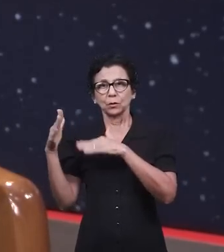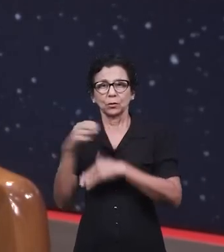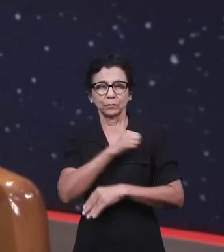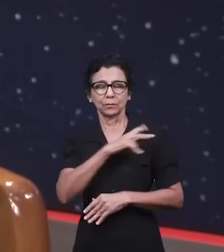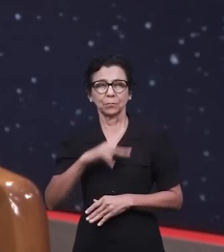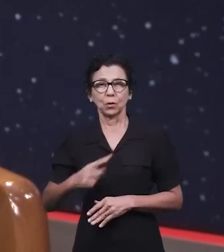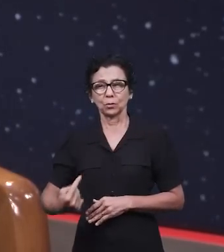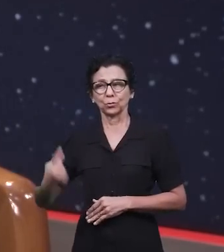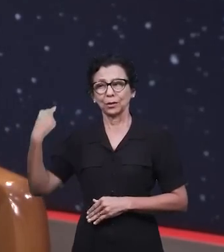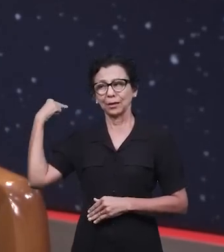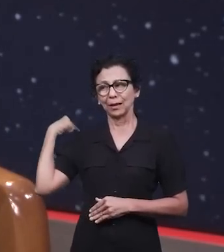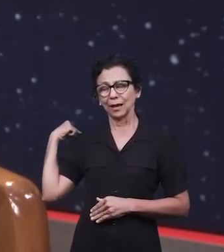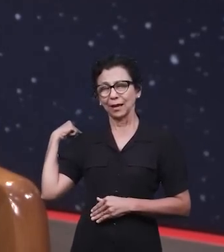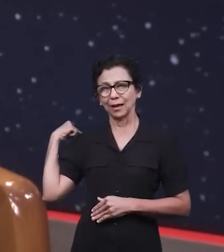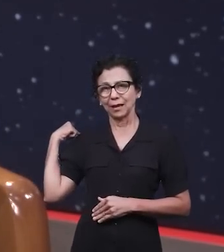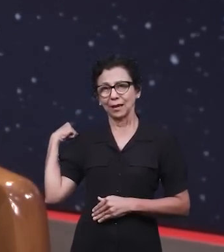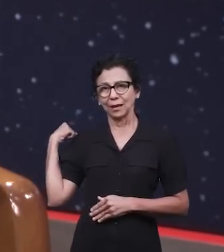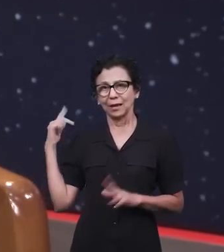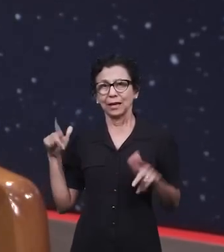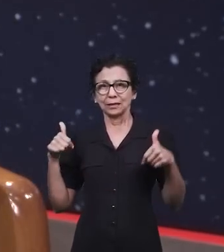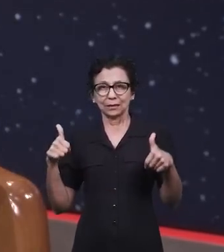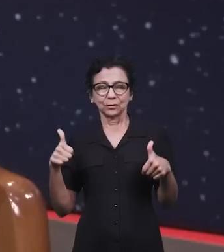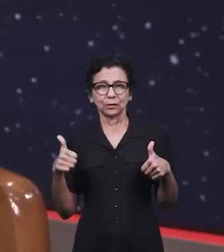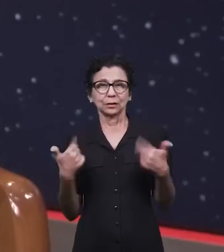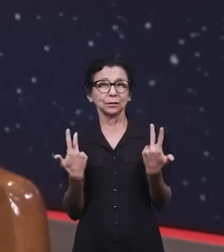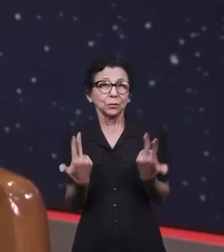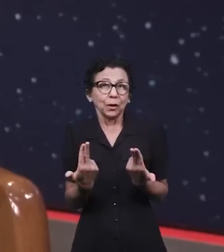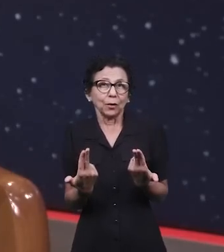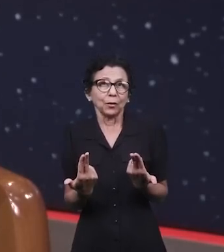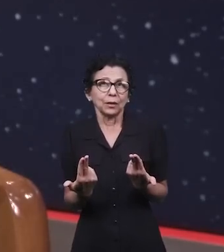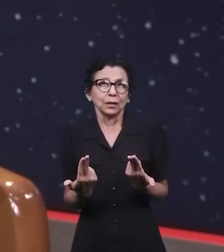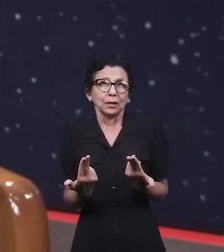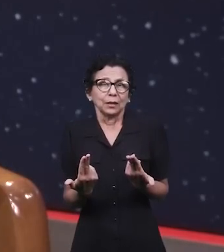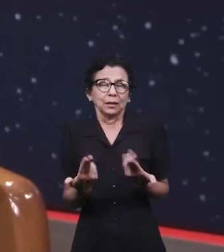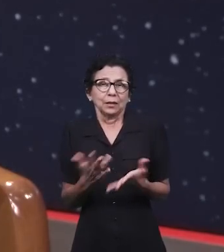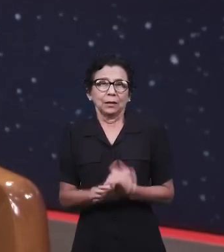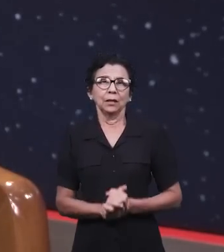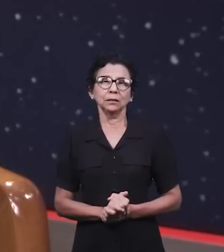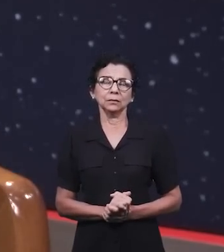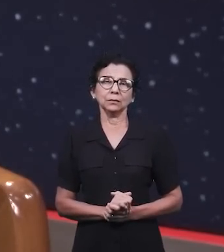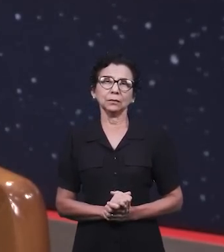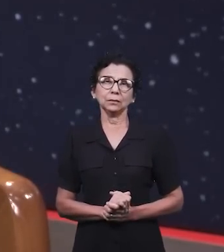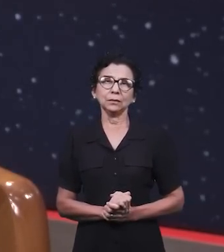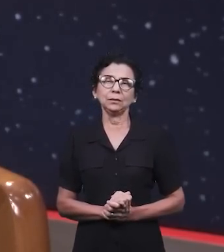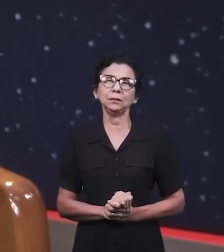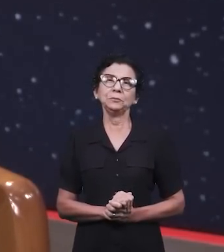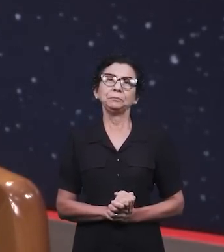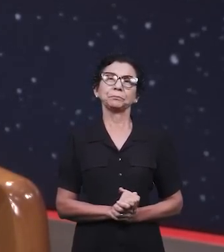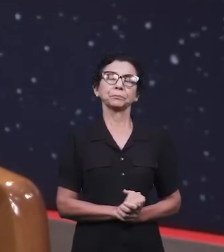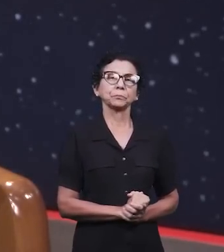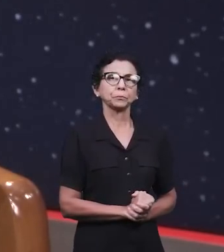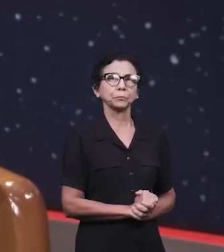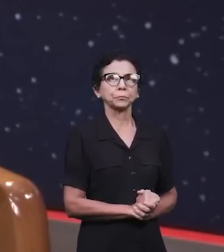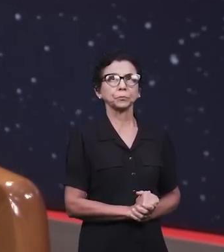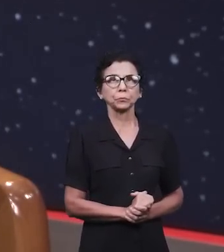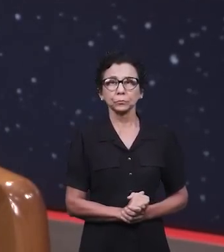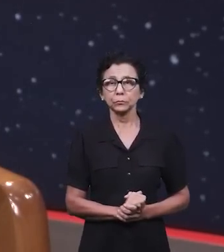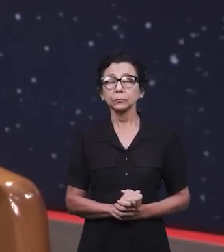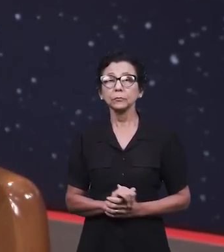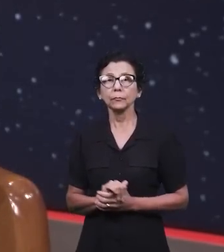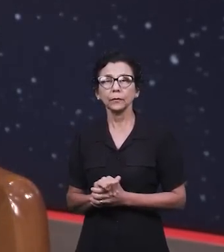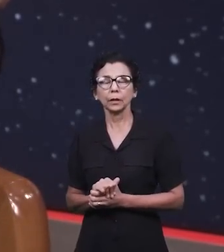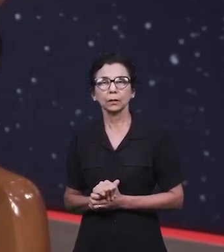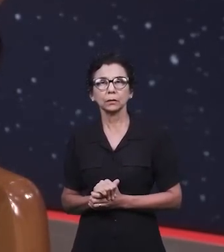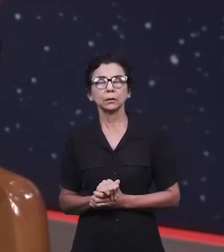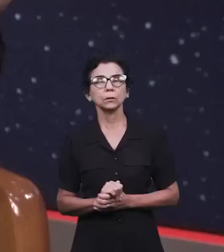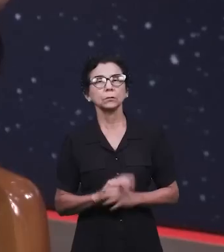dizem que certas operações foram para aquele tempo, que não tem essa experiência de viver o que a igreja primitiva viveu. Não, essa